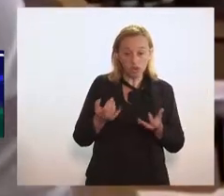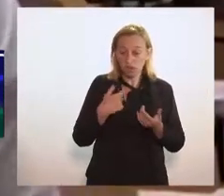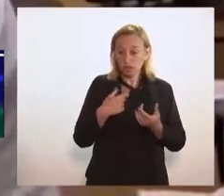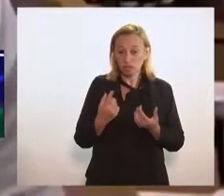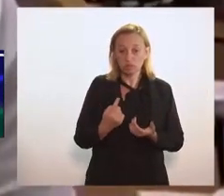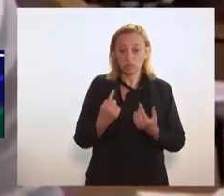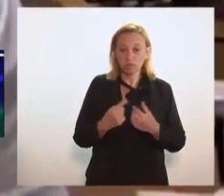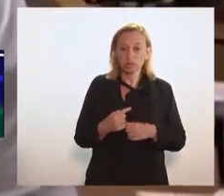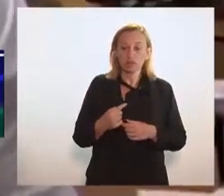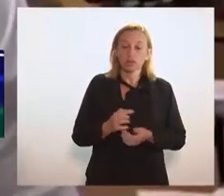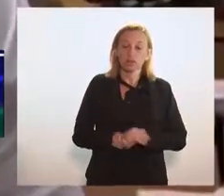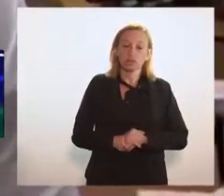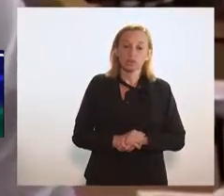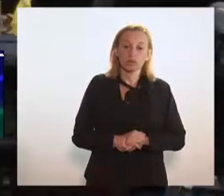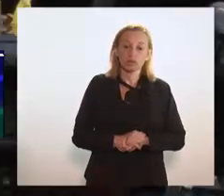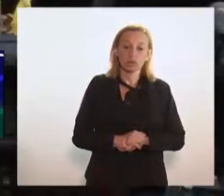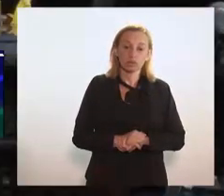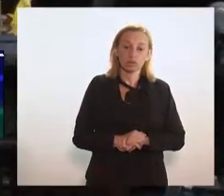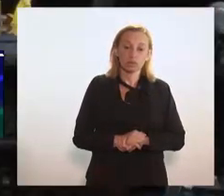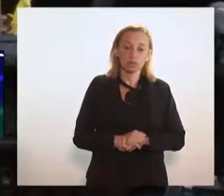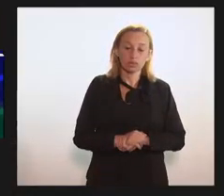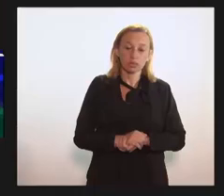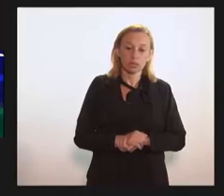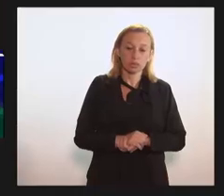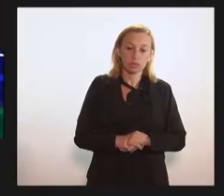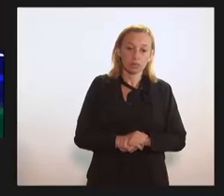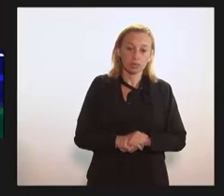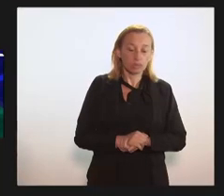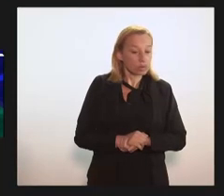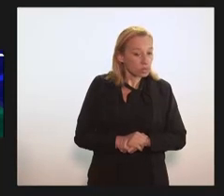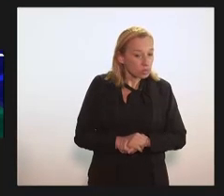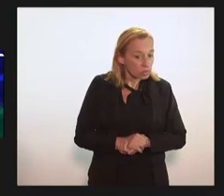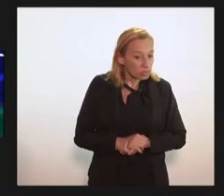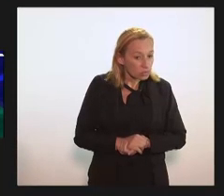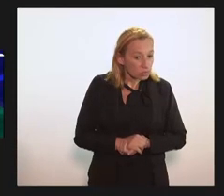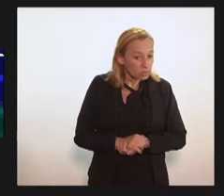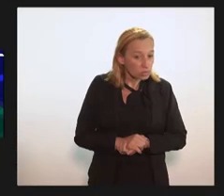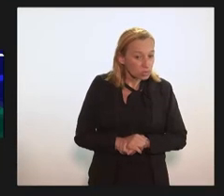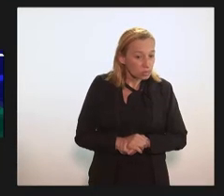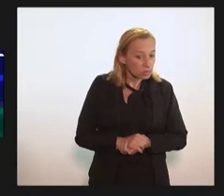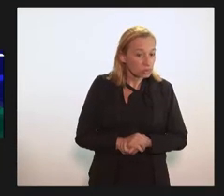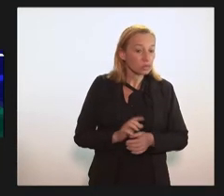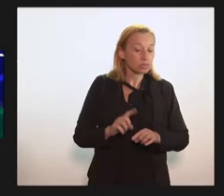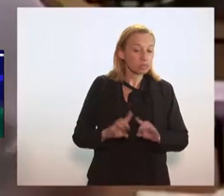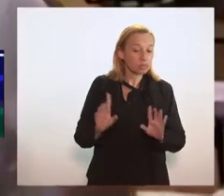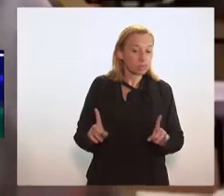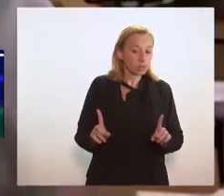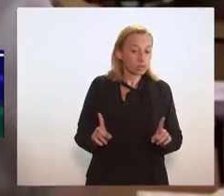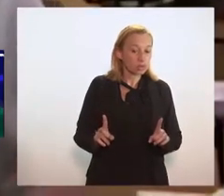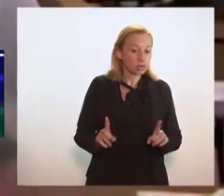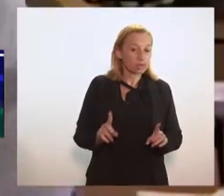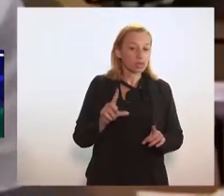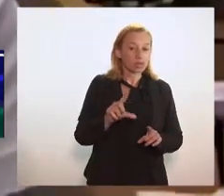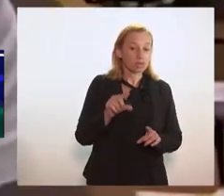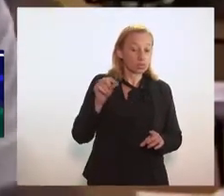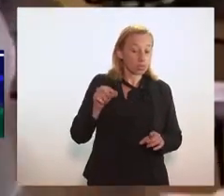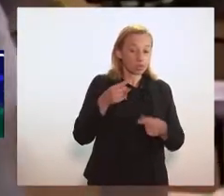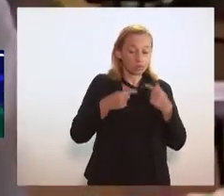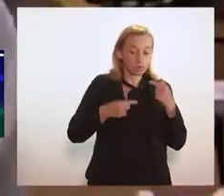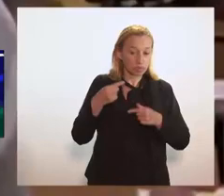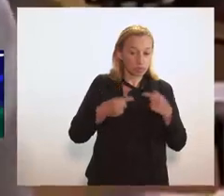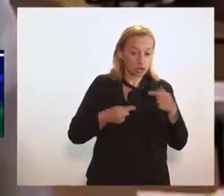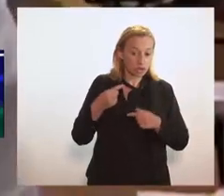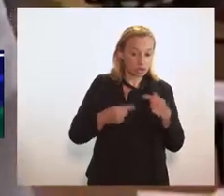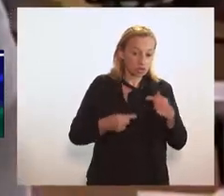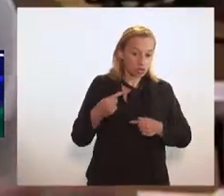né, para tentar concluir, revogar, por favor, esse tempo com a maior quantidade possível de produtos, mas é uma opção política. A gente